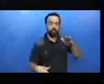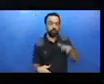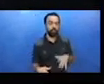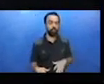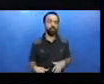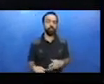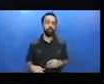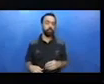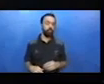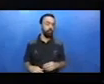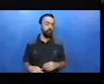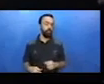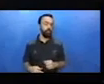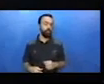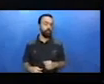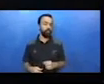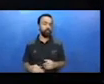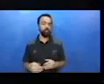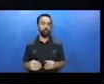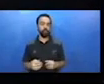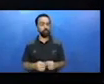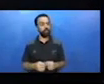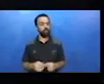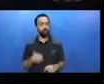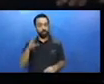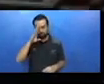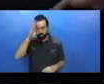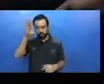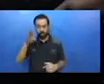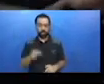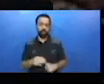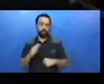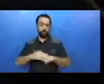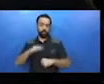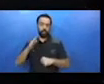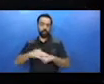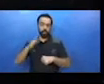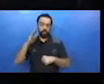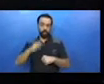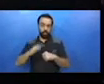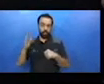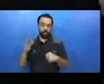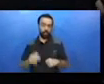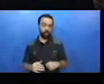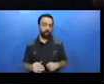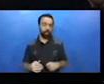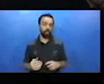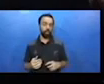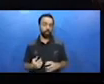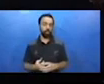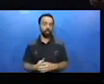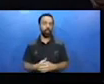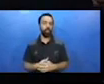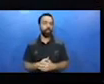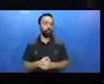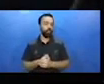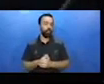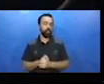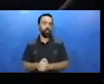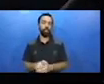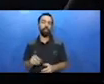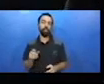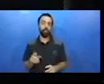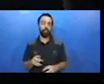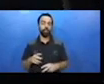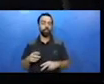é evoluir a forma do nadar para que seja melhor e mais rápido possível. Então, dentro da natação, as competições vence quem